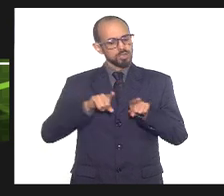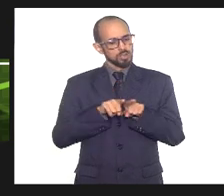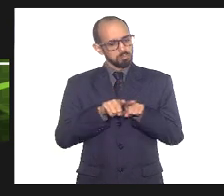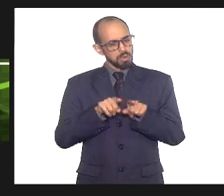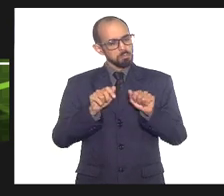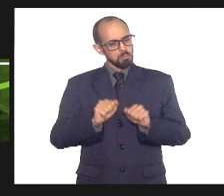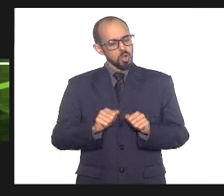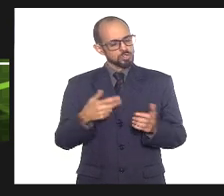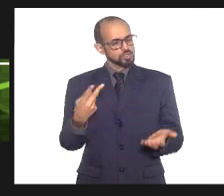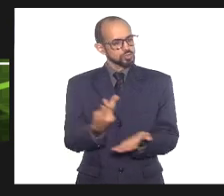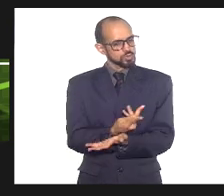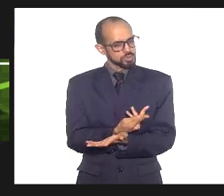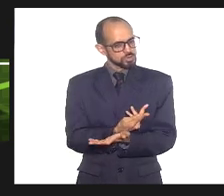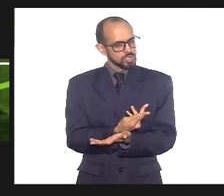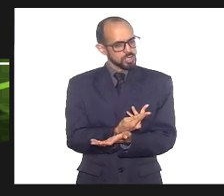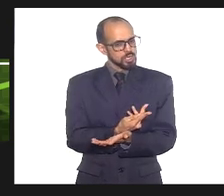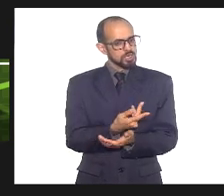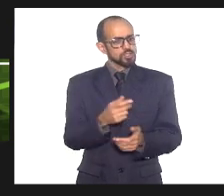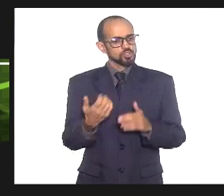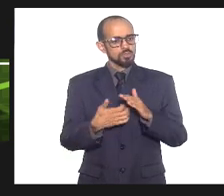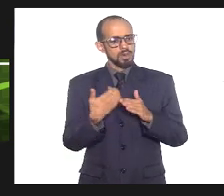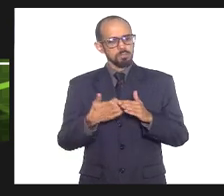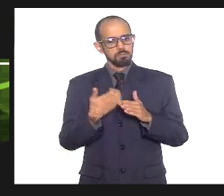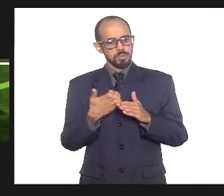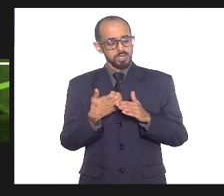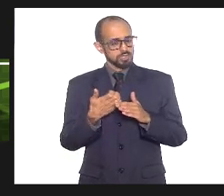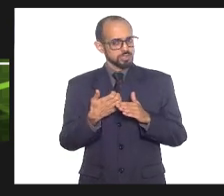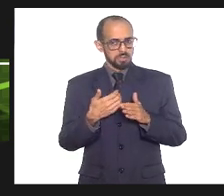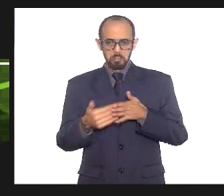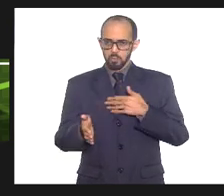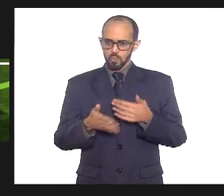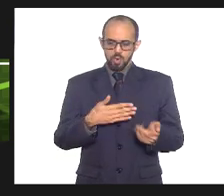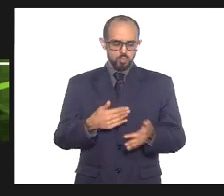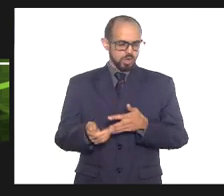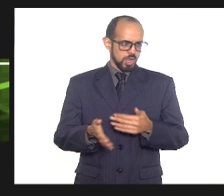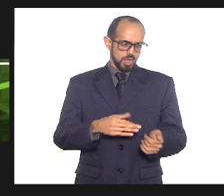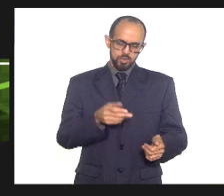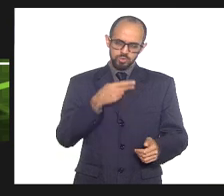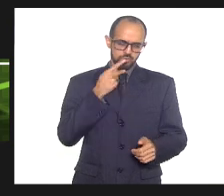uma determinada concessionária, não estou nominando nenhuma,